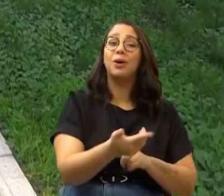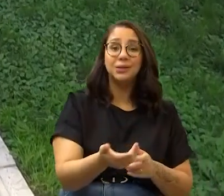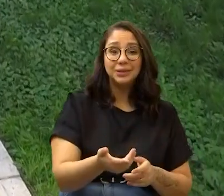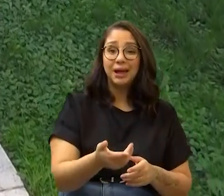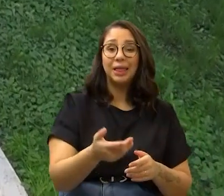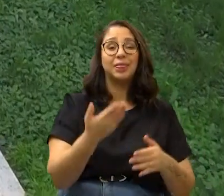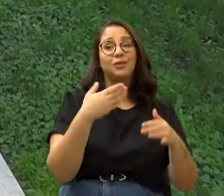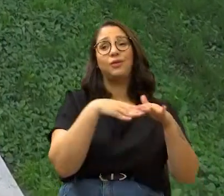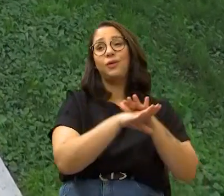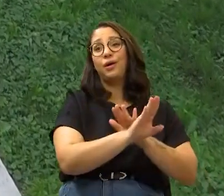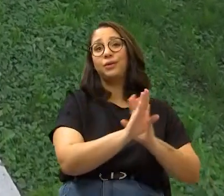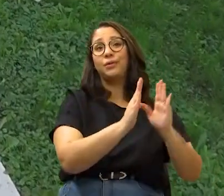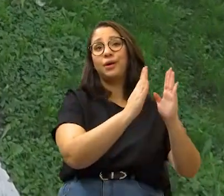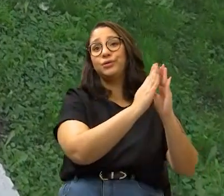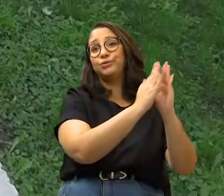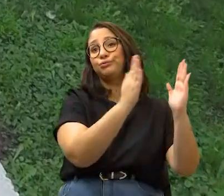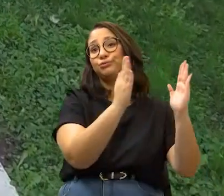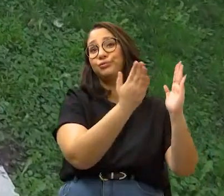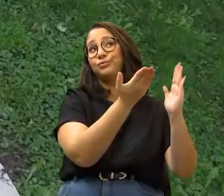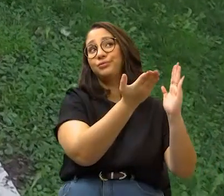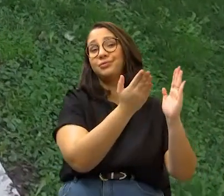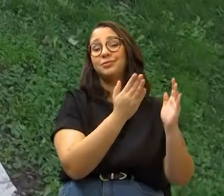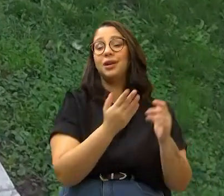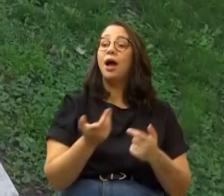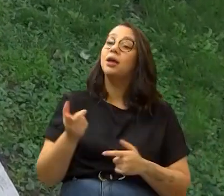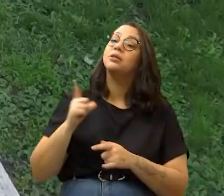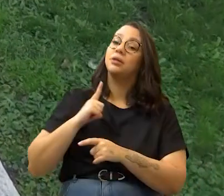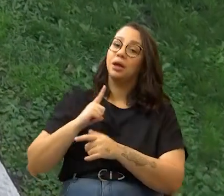noiva, né? Fica ali no seu armário.